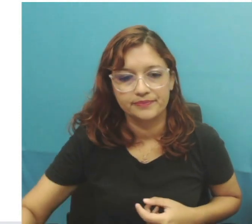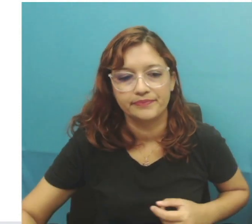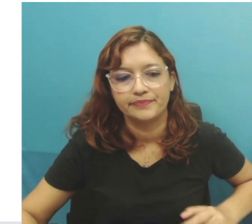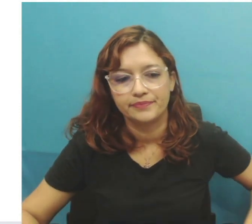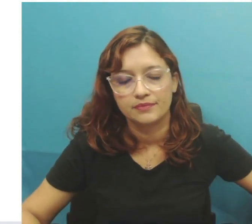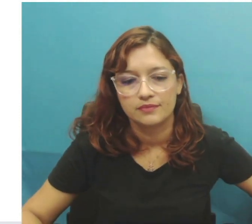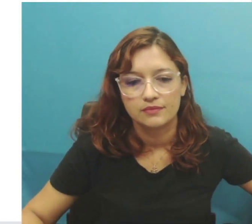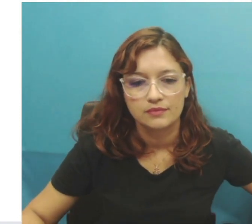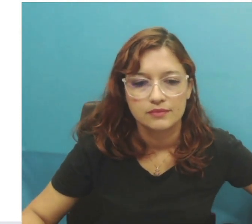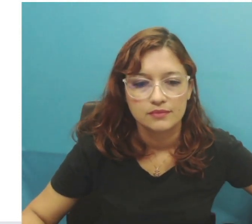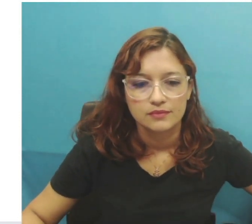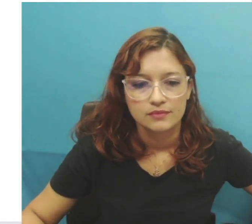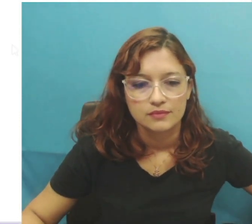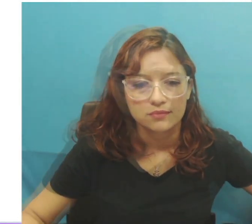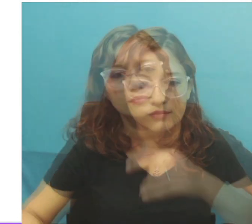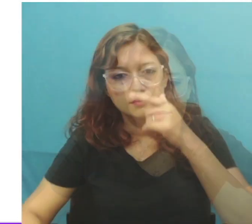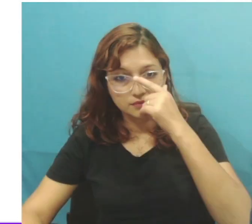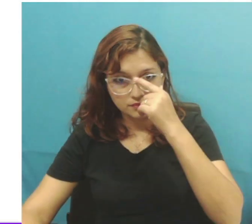Veja só.